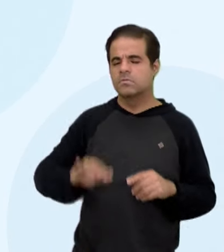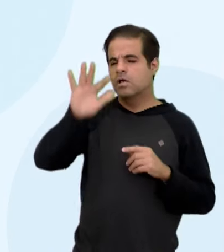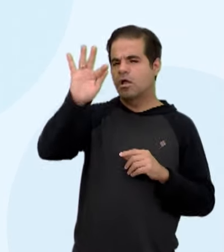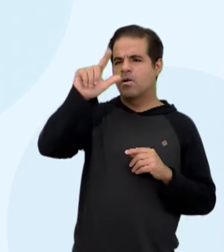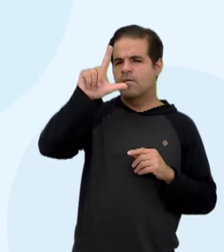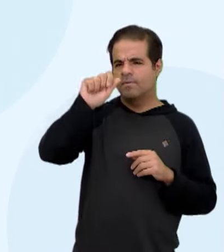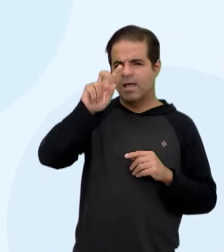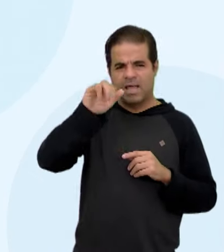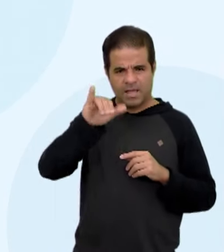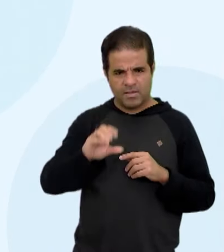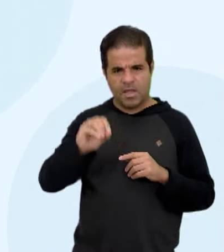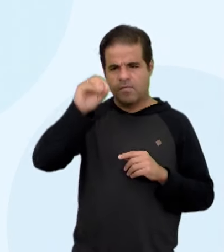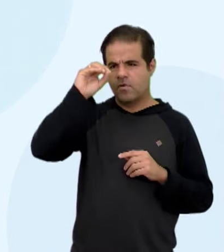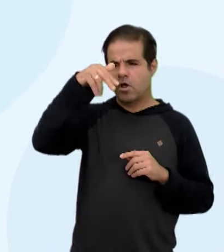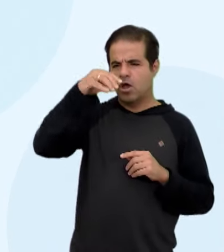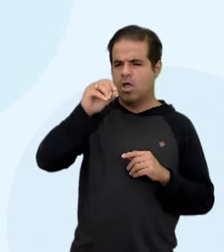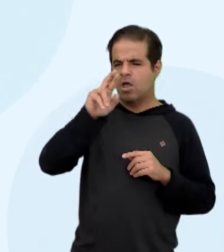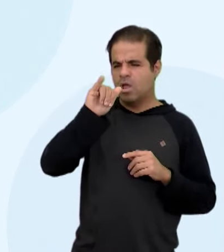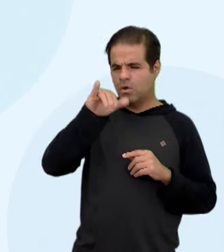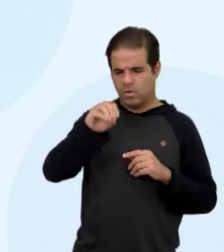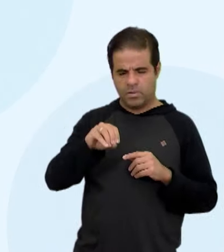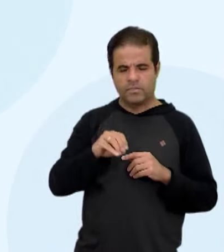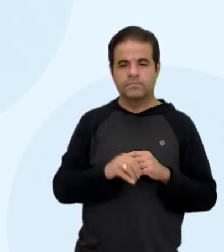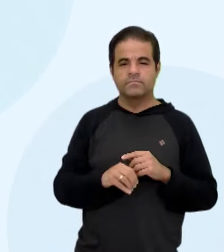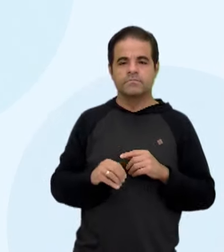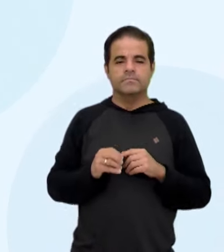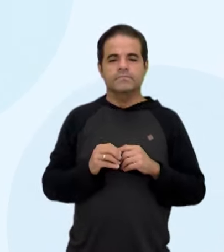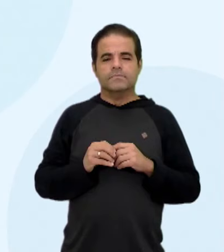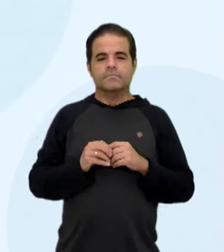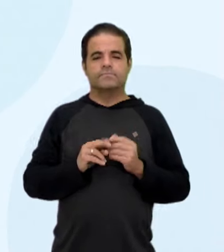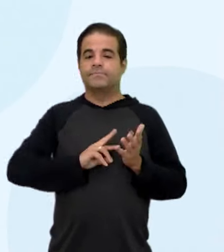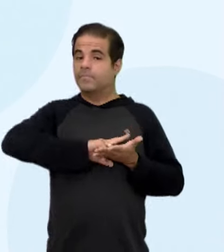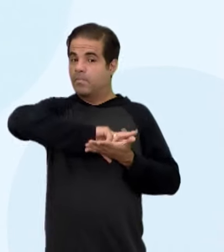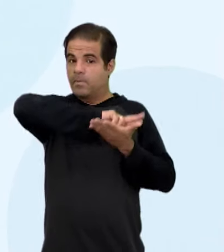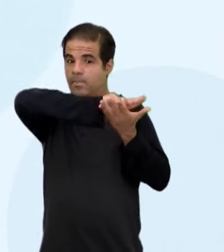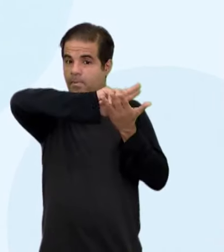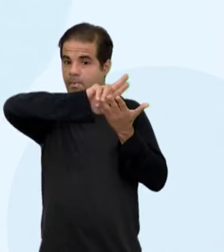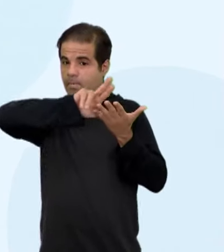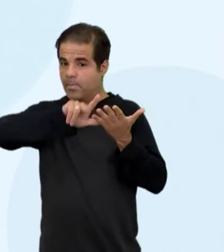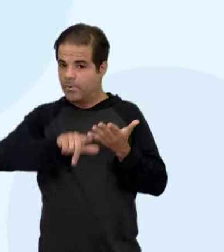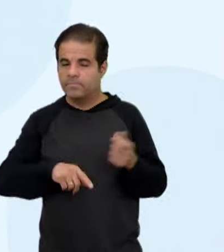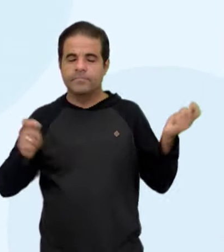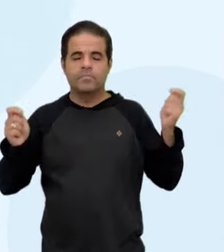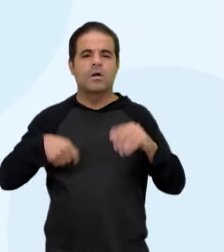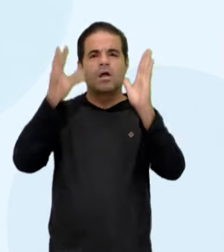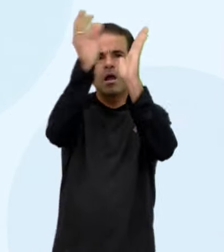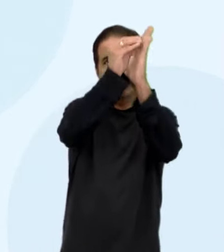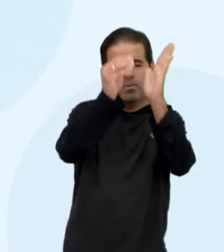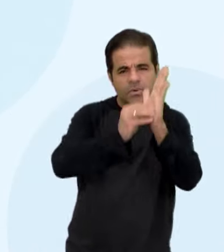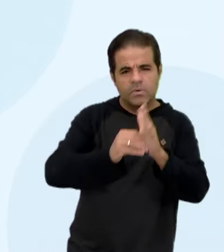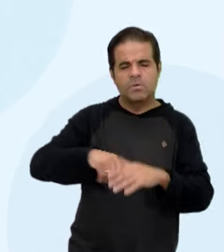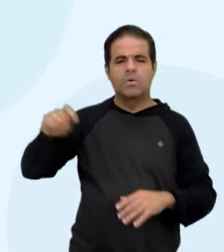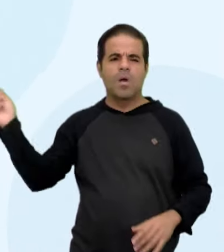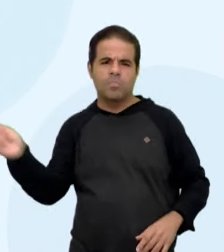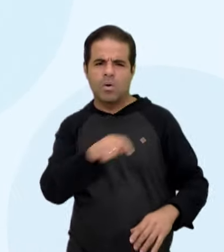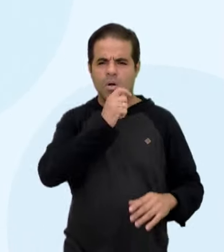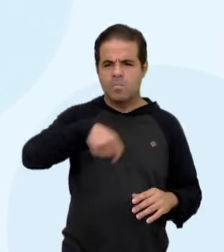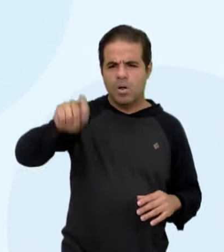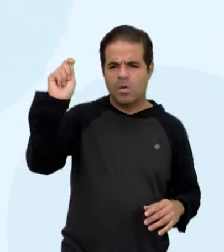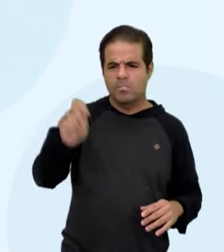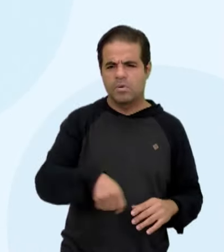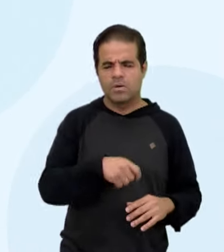Flávio Honório. E dentre os lutadores das arenas podemos destacar os gladiadores,